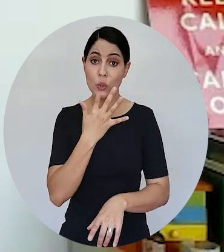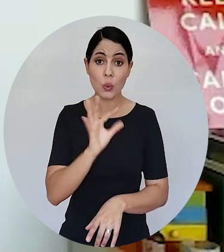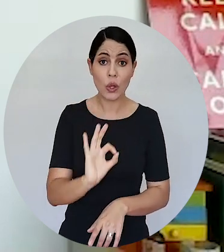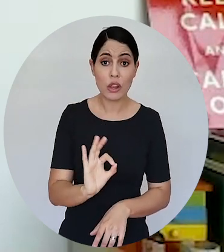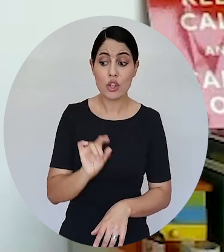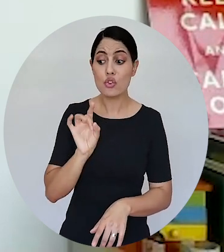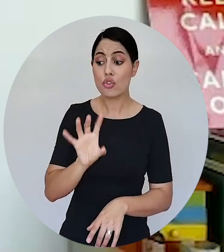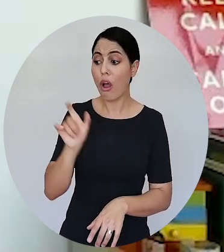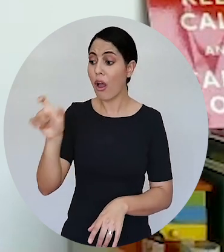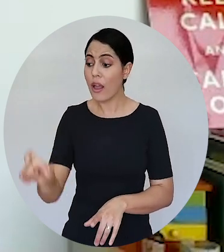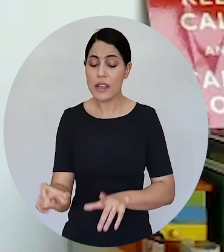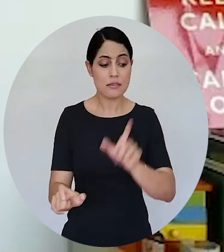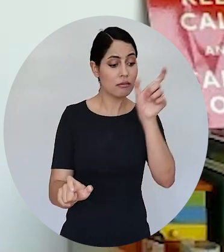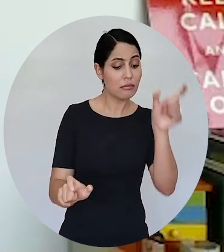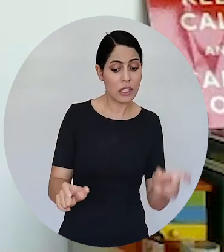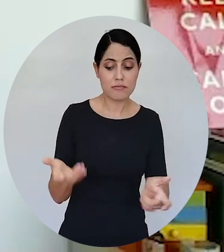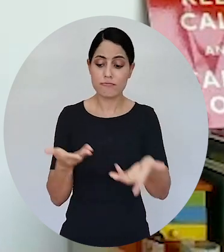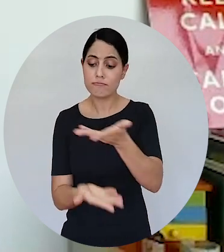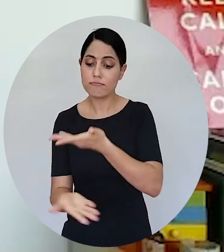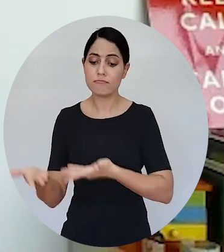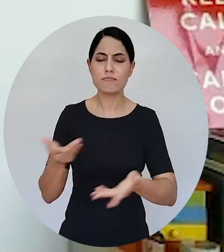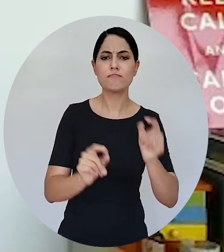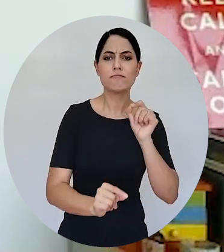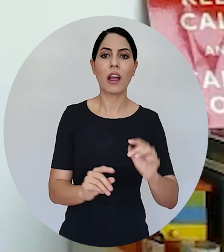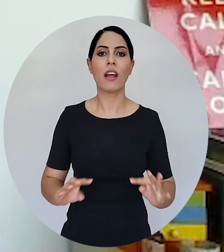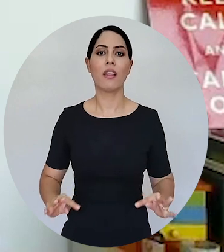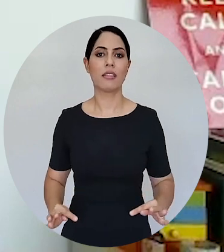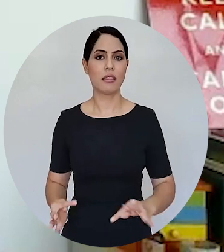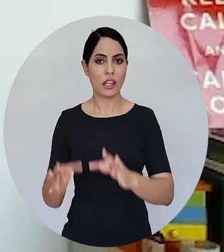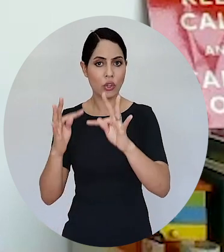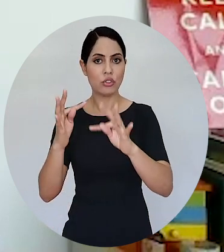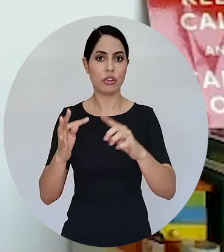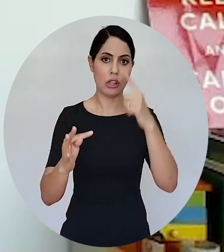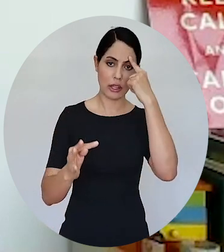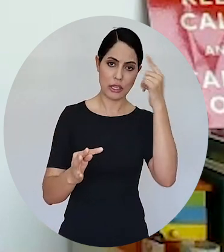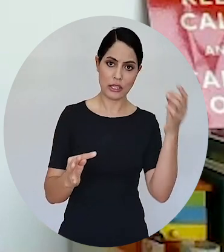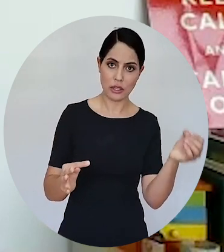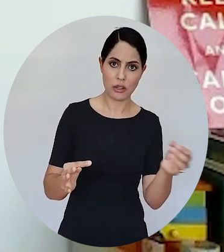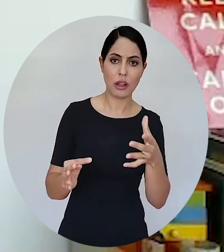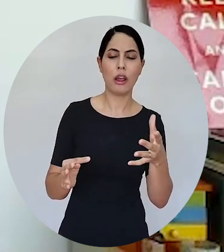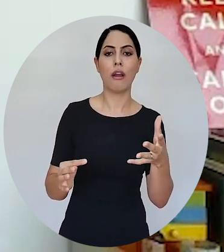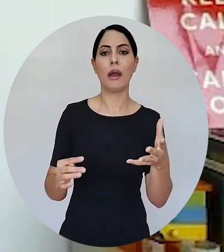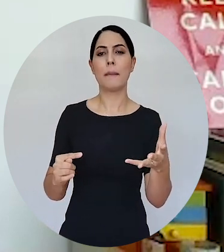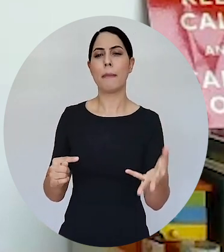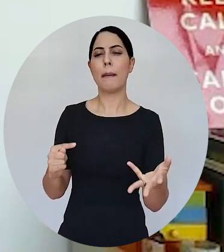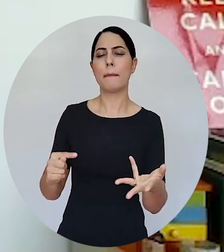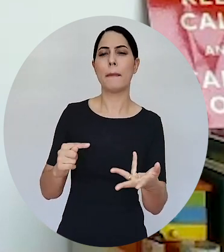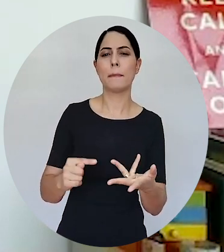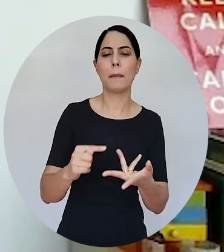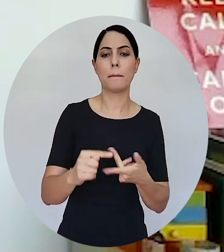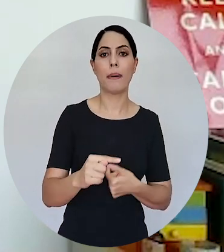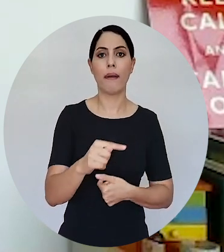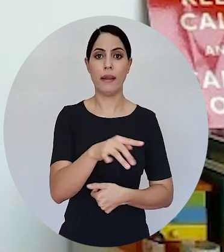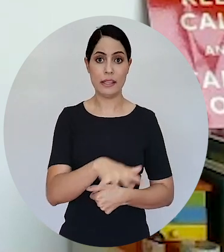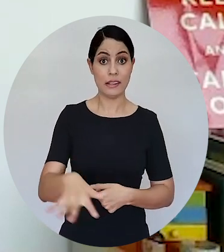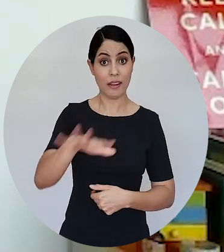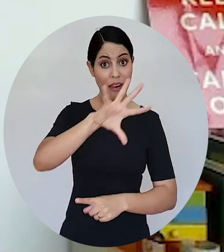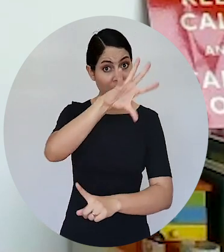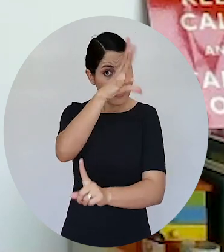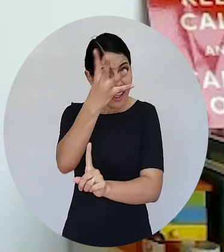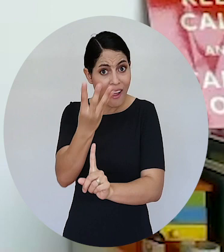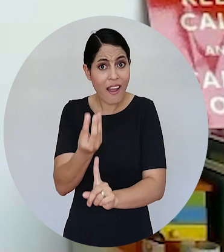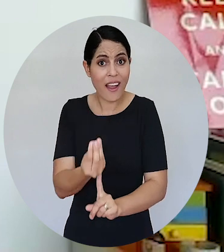que só as partes têm em relação àquela tecnologia, àquela inovação, aquele